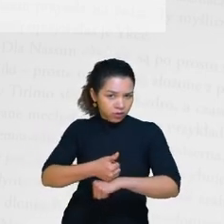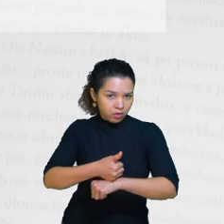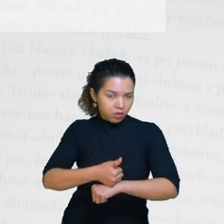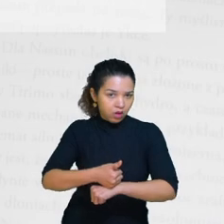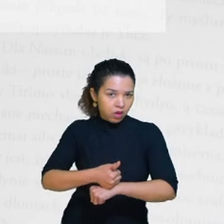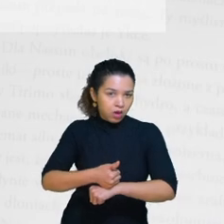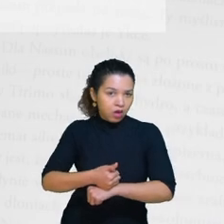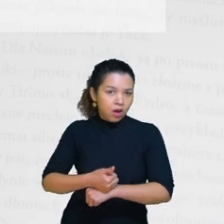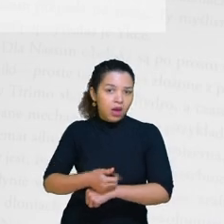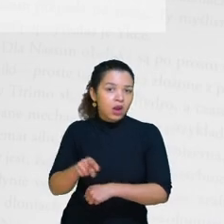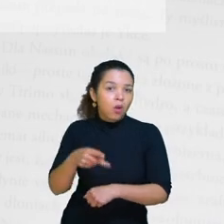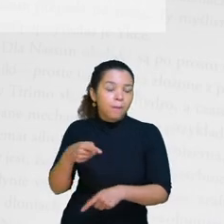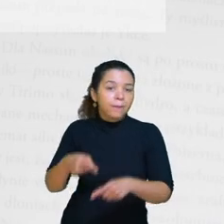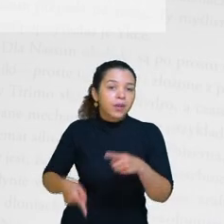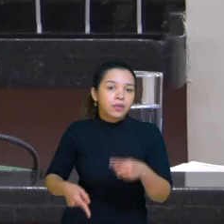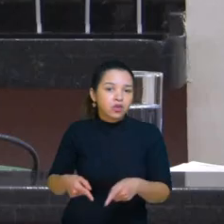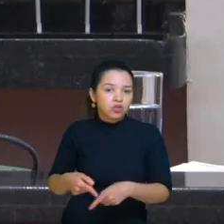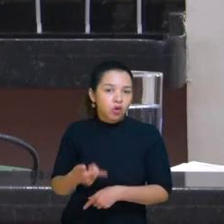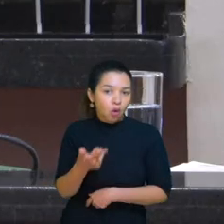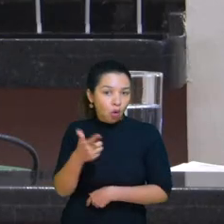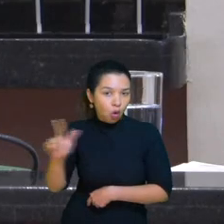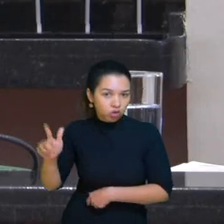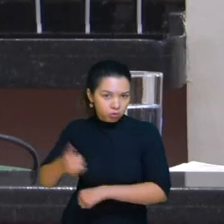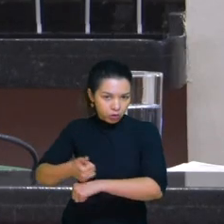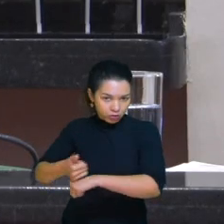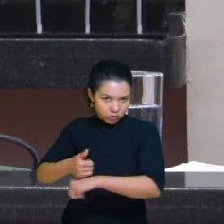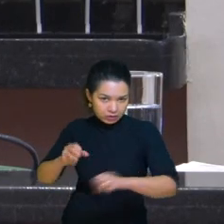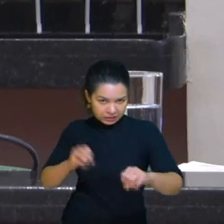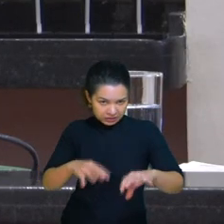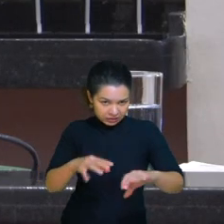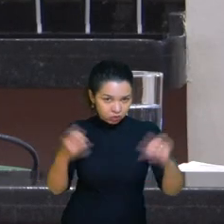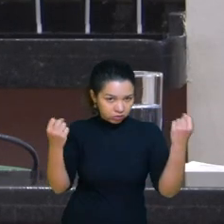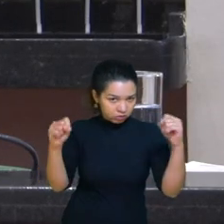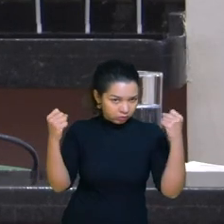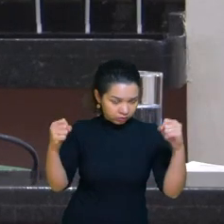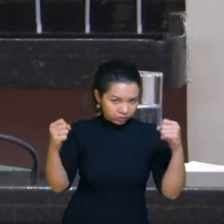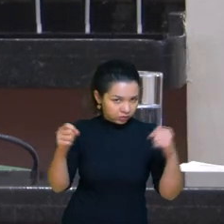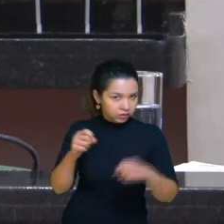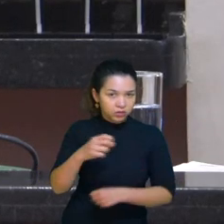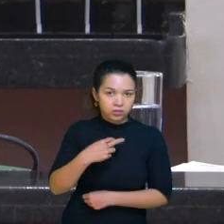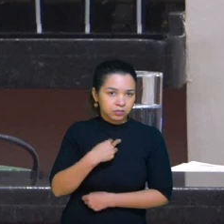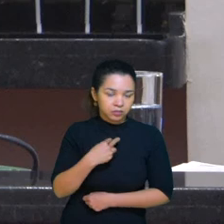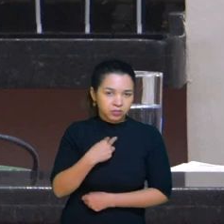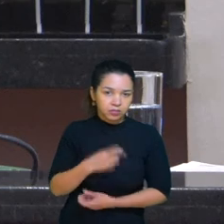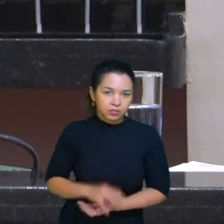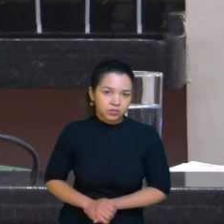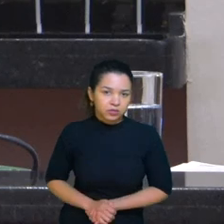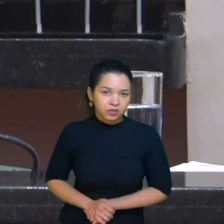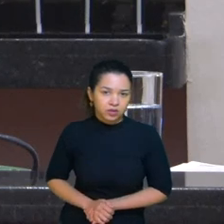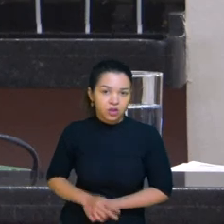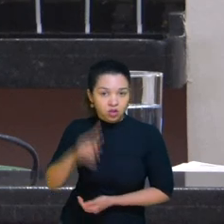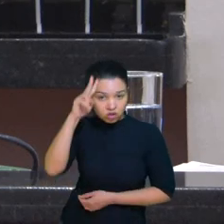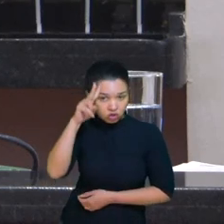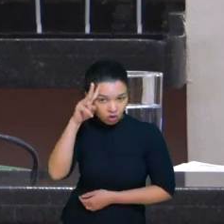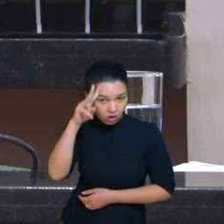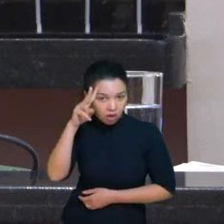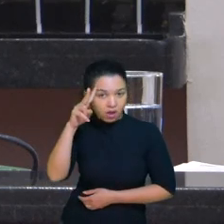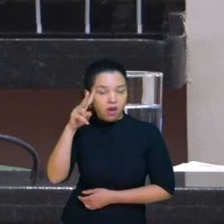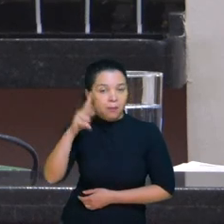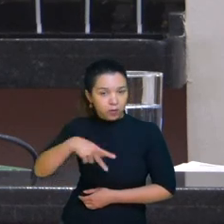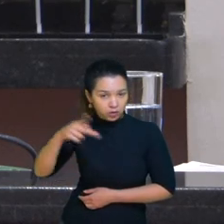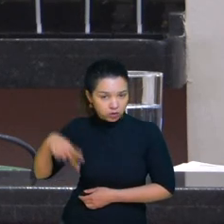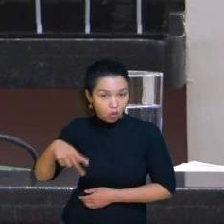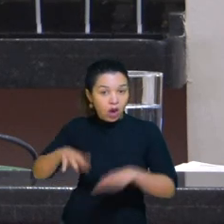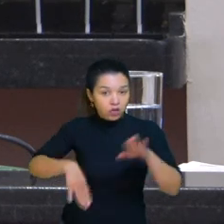profissional lecione educação física você vê um professor de história eventualmente lecionando Geografia mas você não